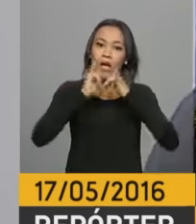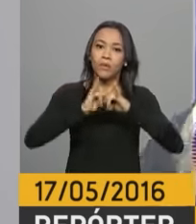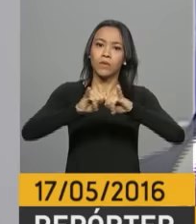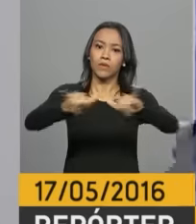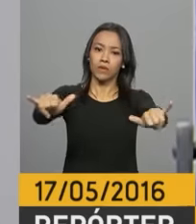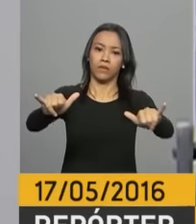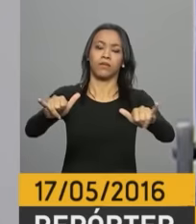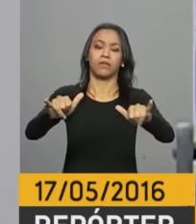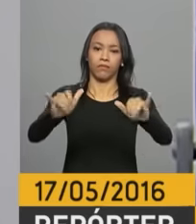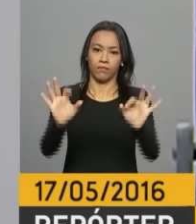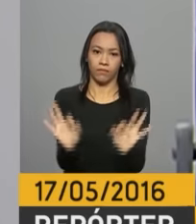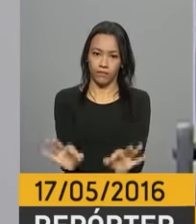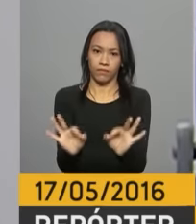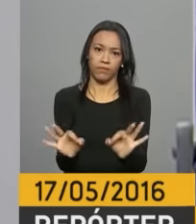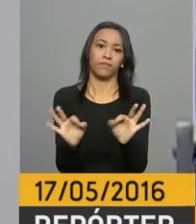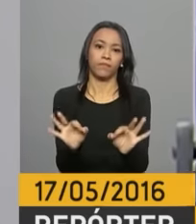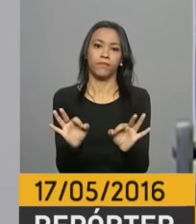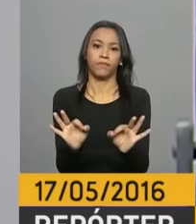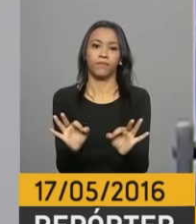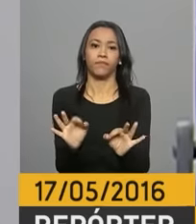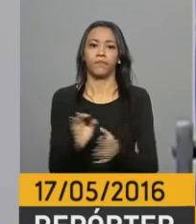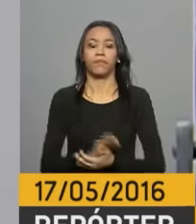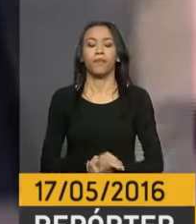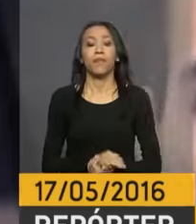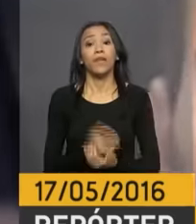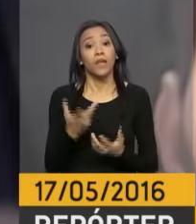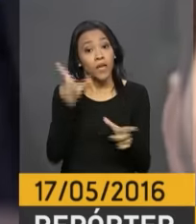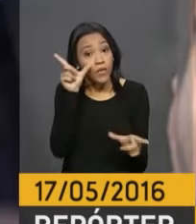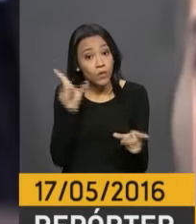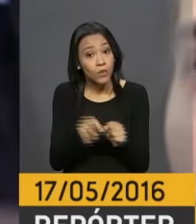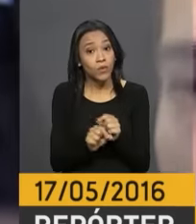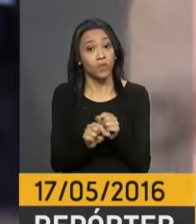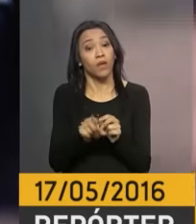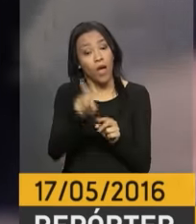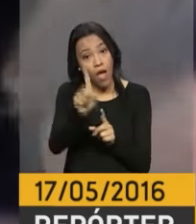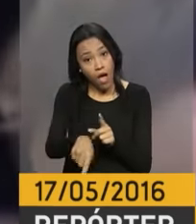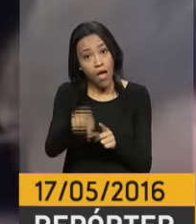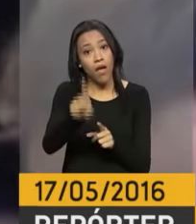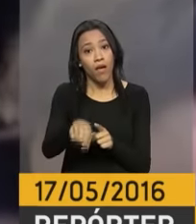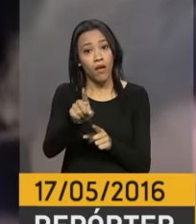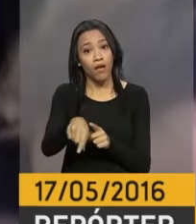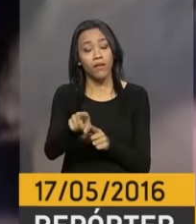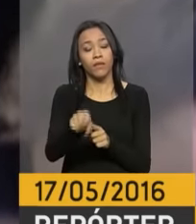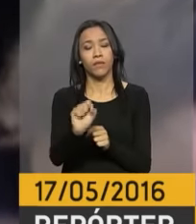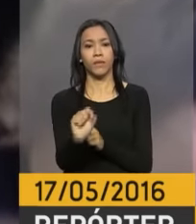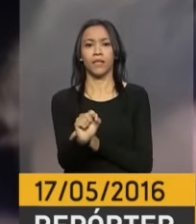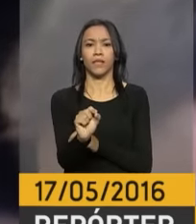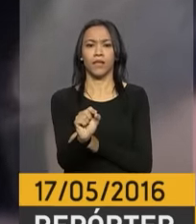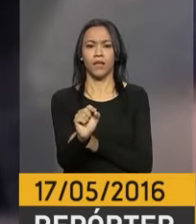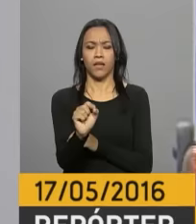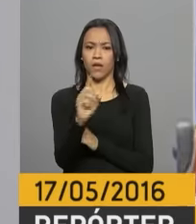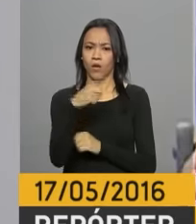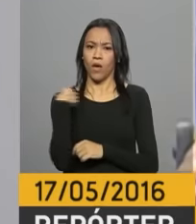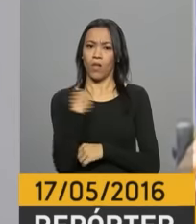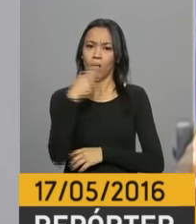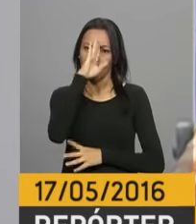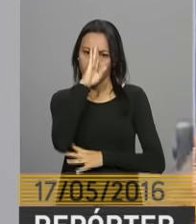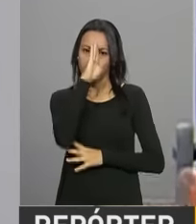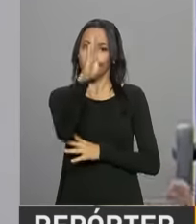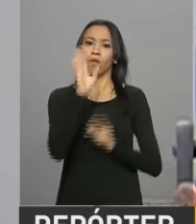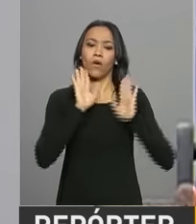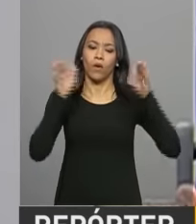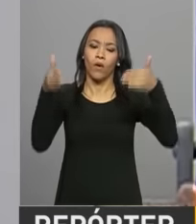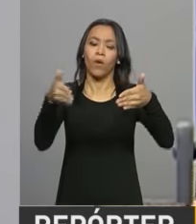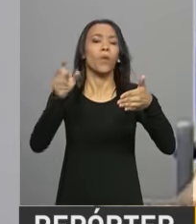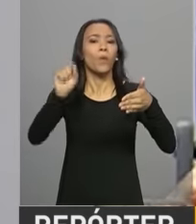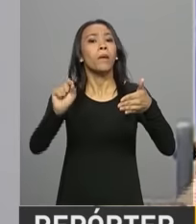reformas e mudanças estruturais. Em resumo, é exatamente a nossa prioridade. Nós temos que, em